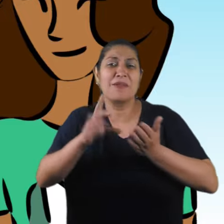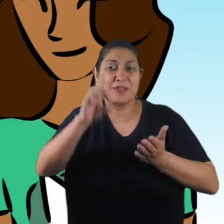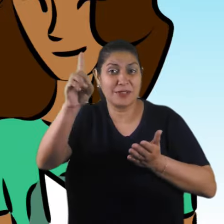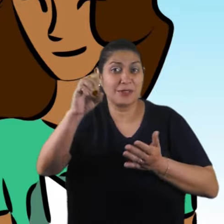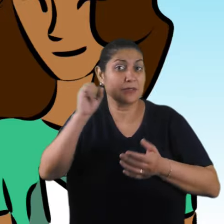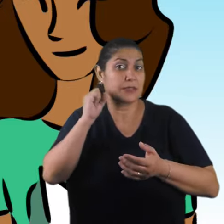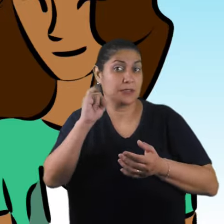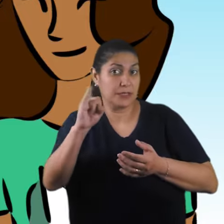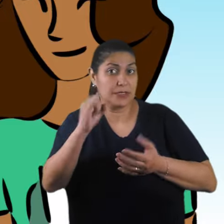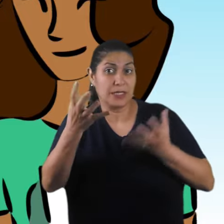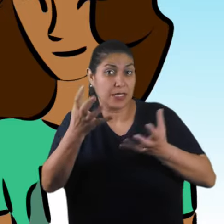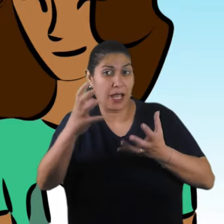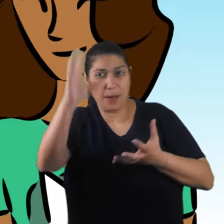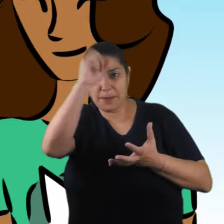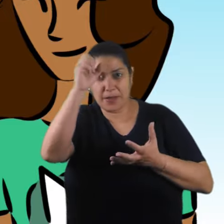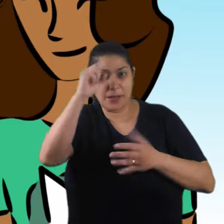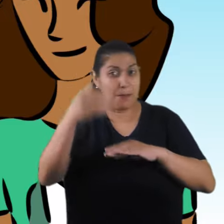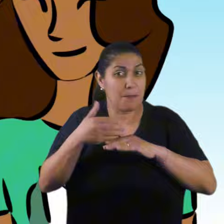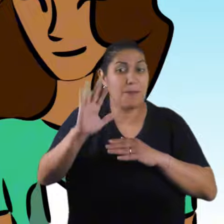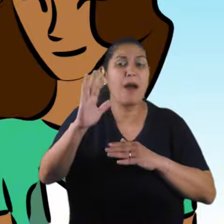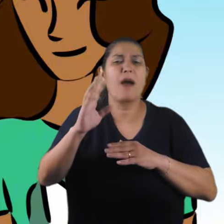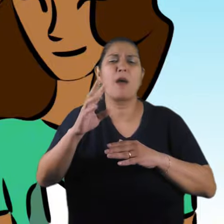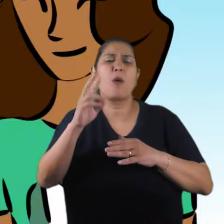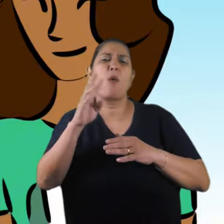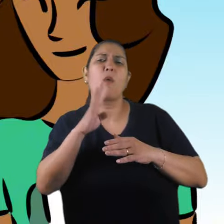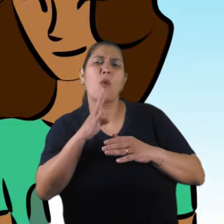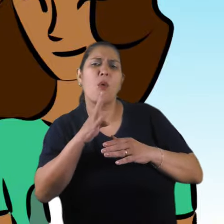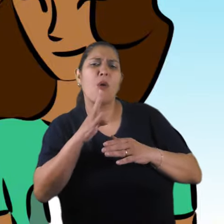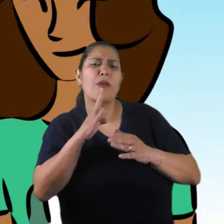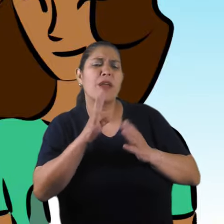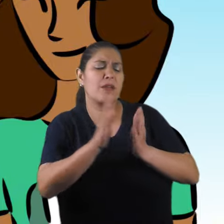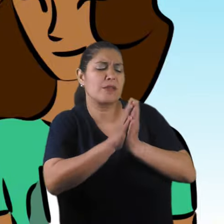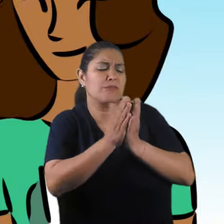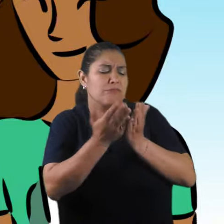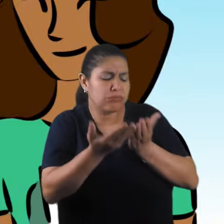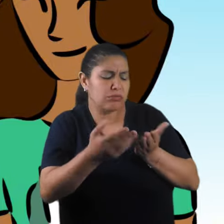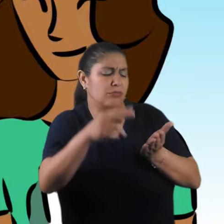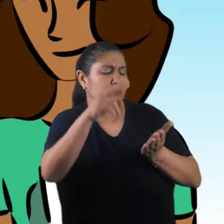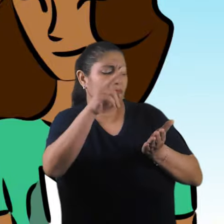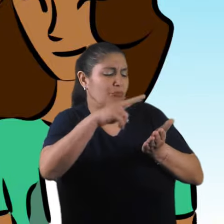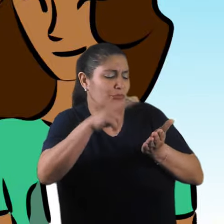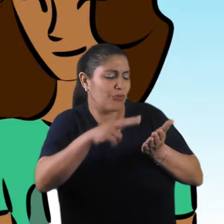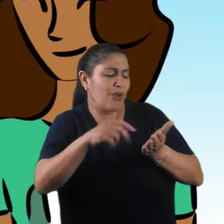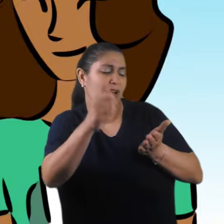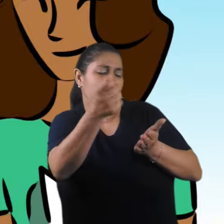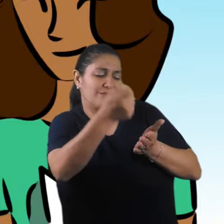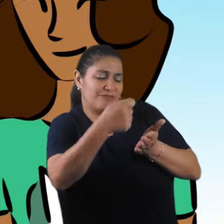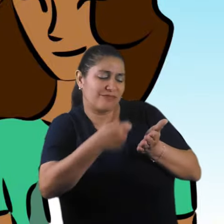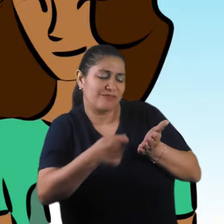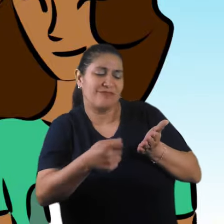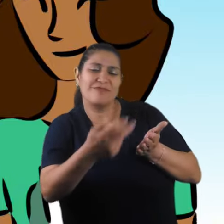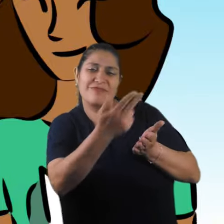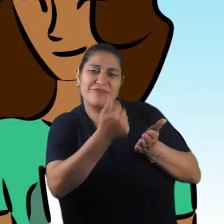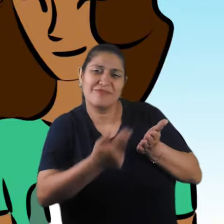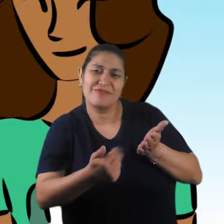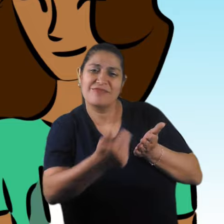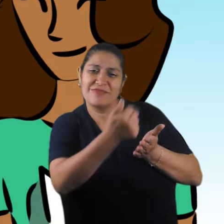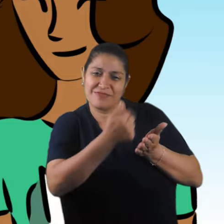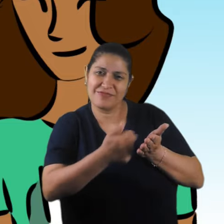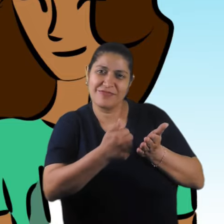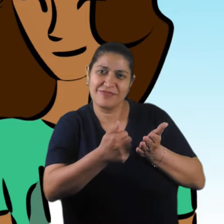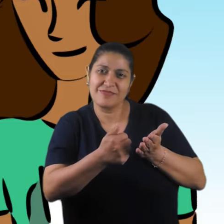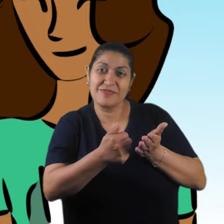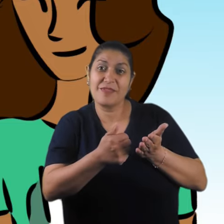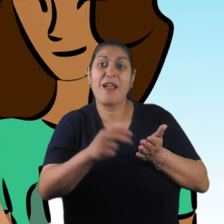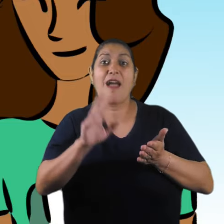cheios de valor. Se quiser aprender ainda mais sobre a Bíblia fora das telas, venha conhecer o Grande Livro de Colorir. Nele